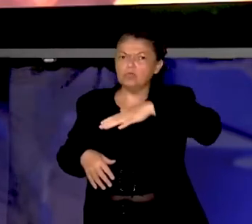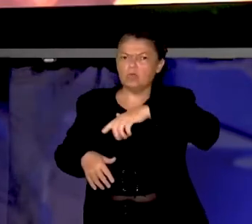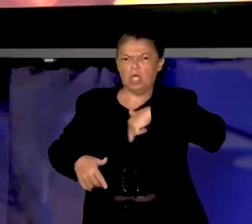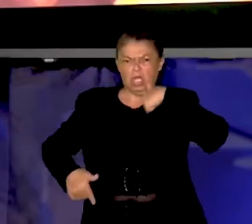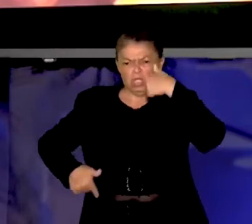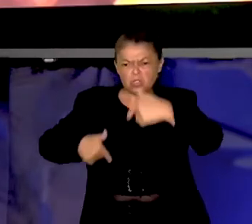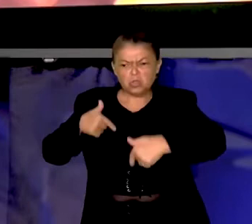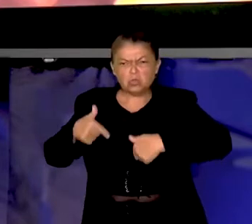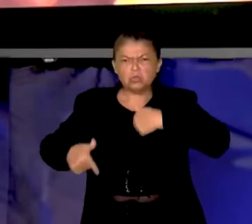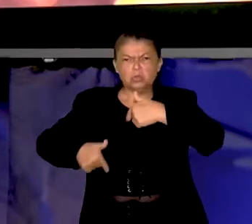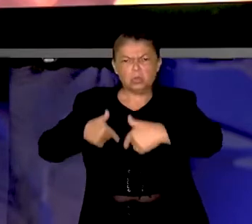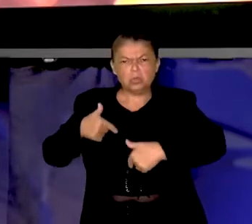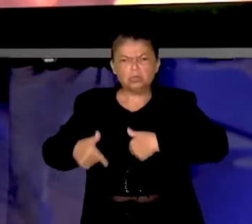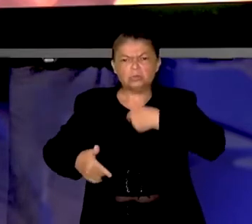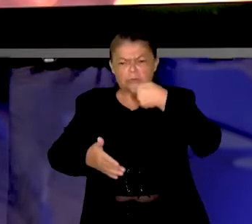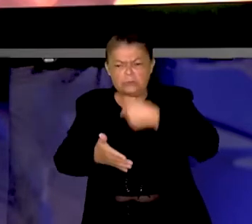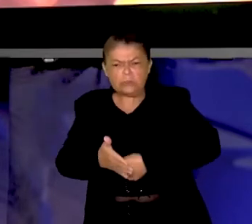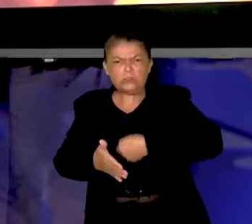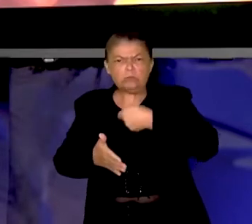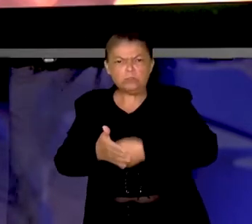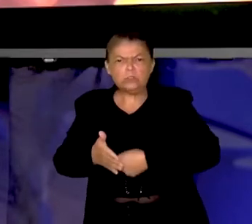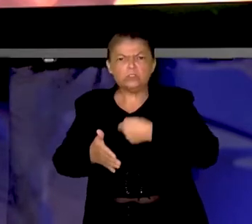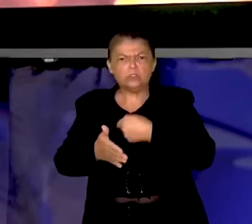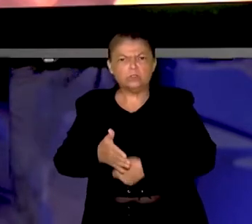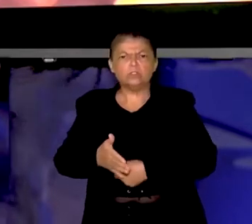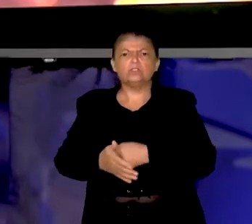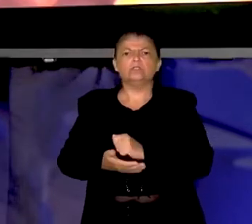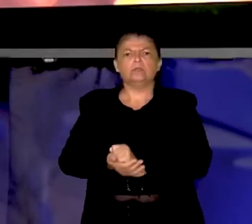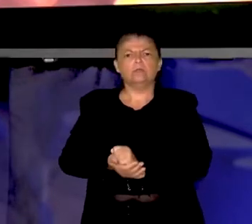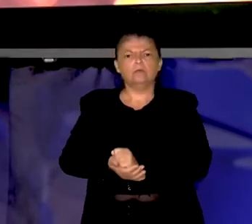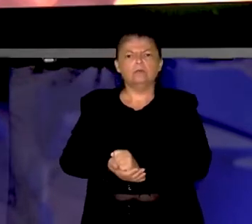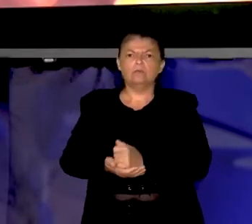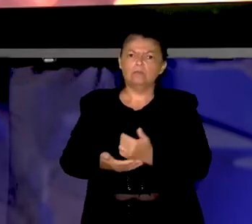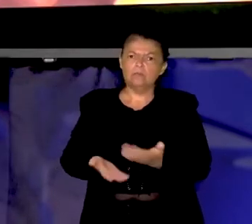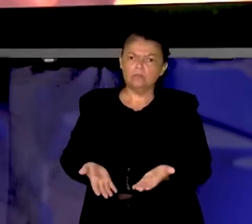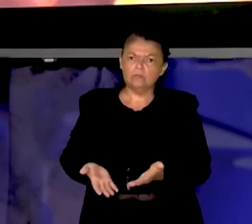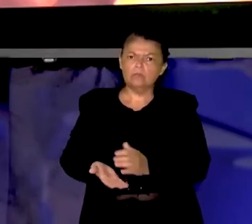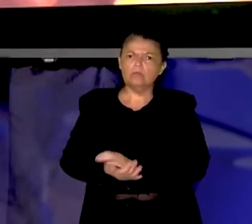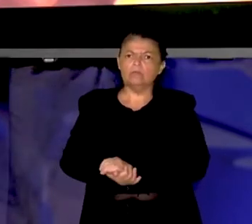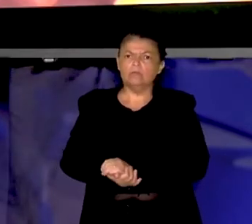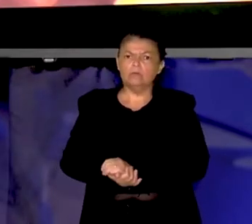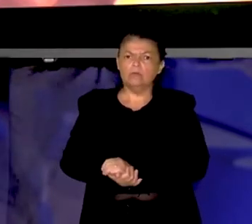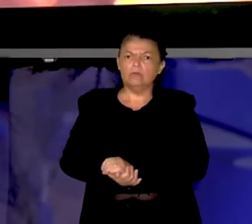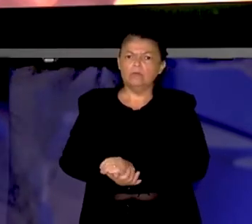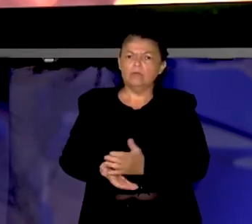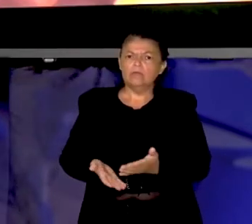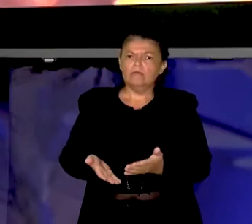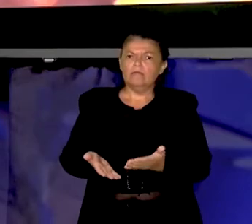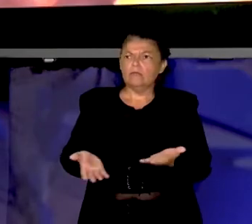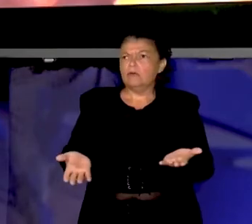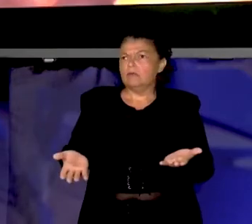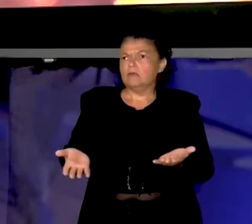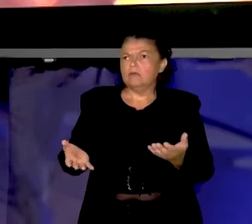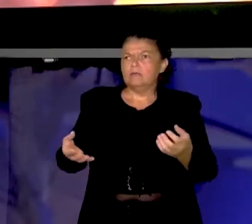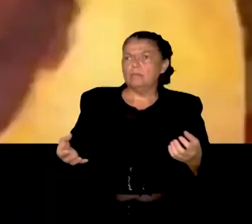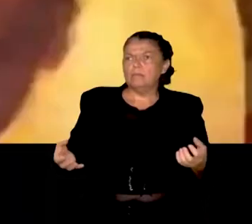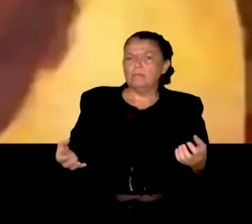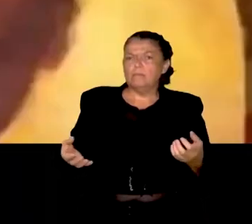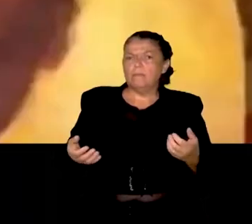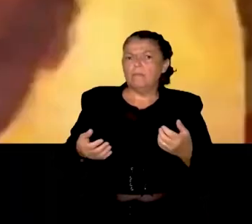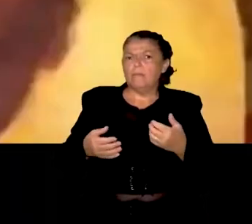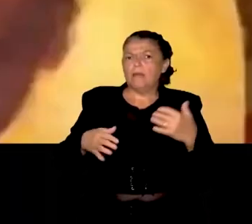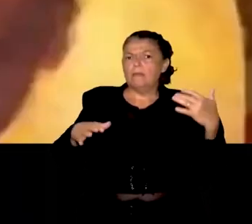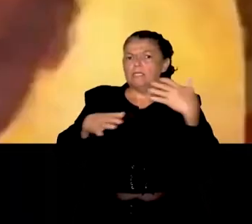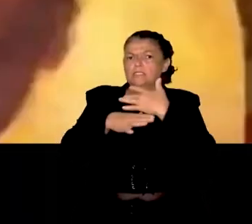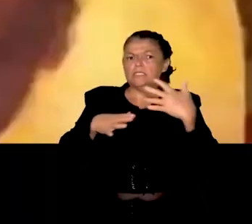melhores, mais interessantes, com menos sofrimento, fica aqui perto da gente, no estado de Alagoas. Pois bem, Zumbi de Palmares,